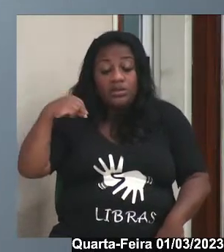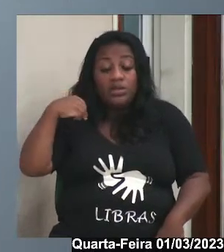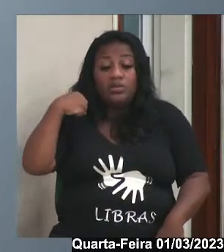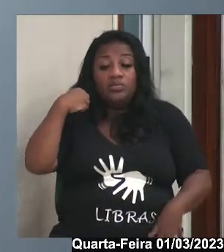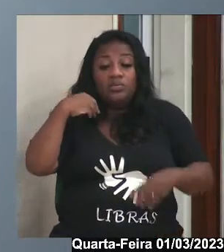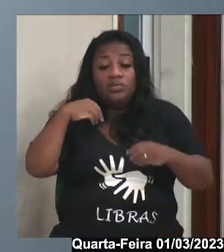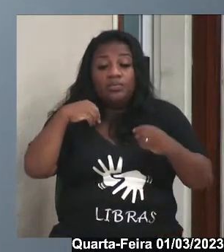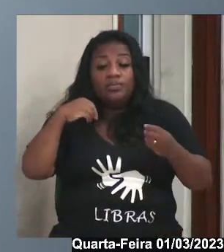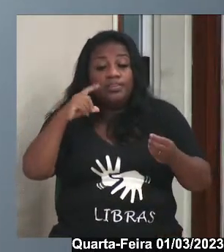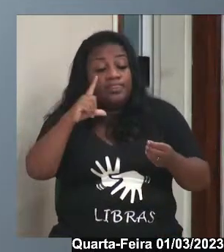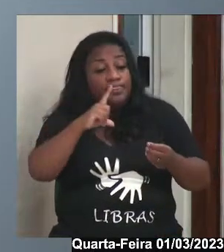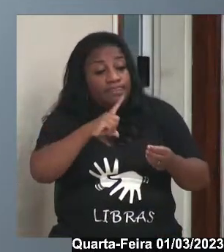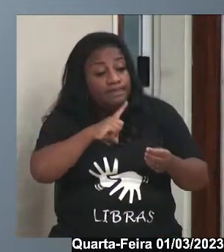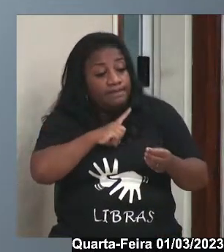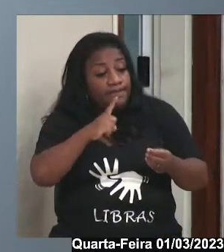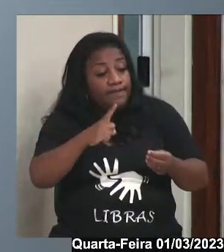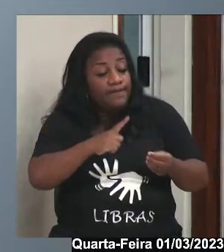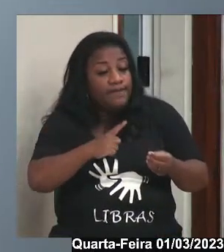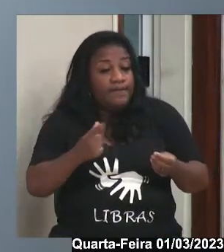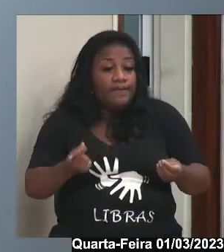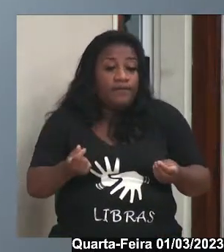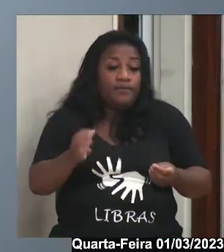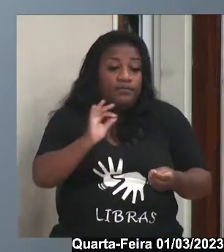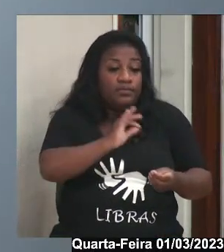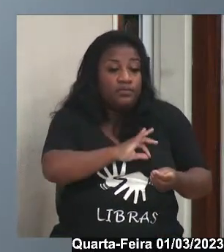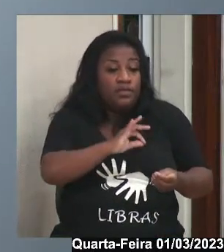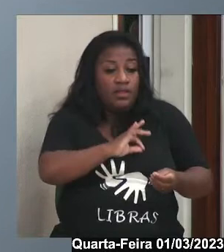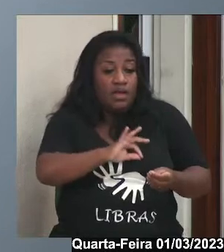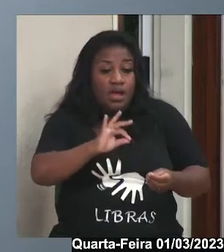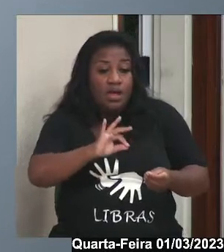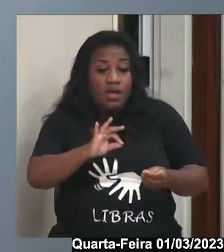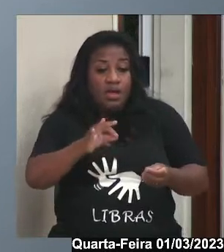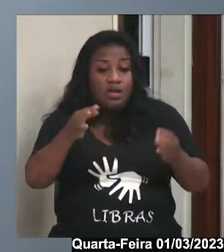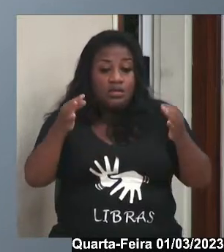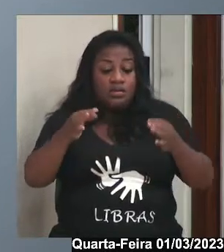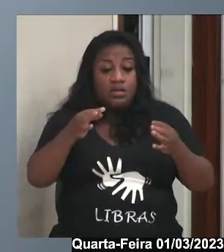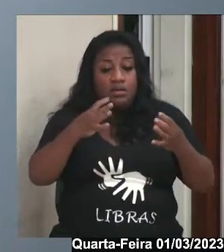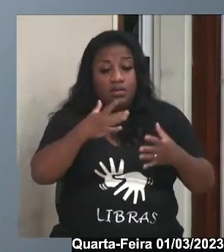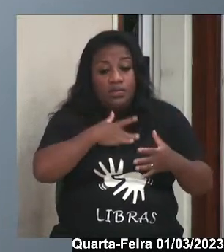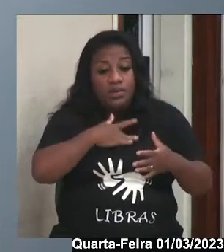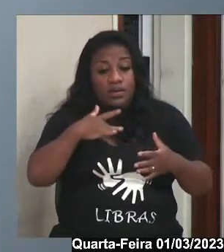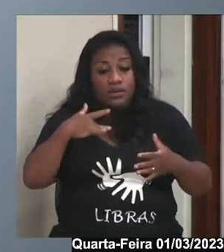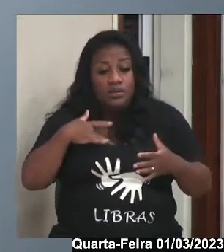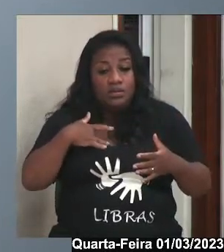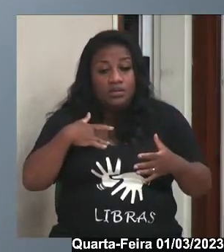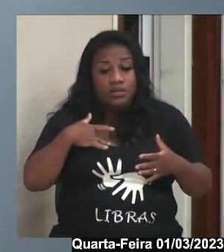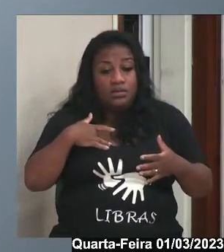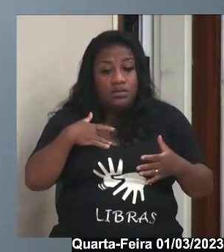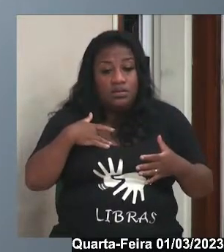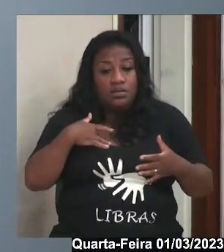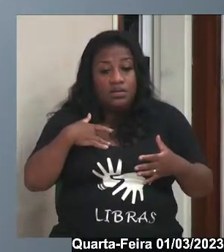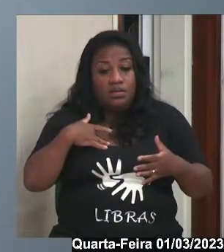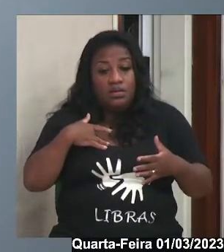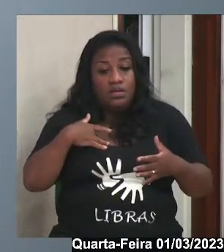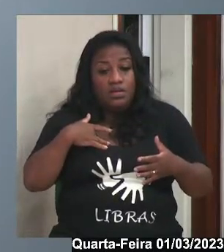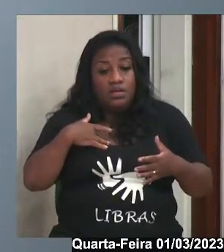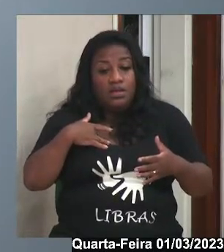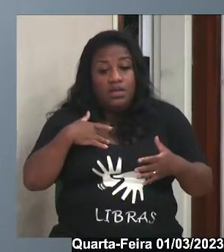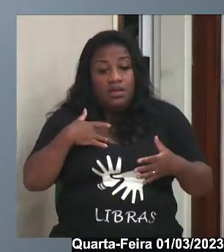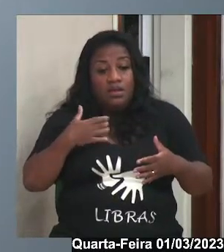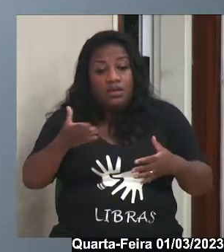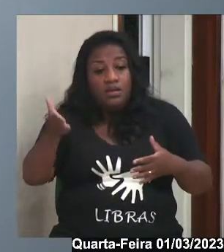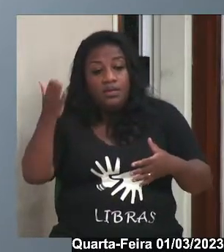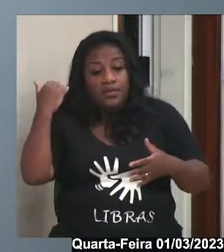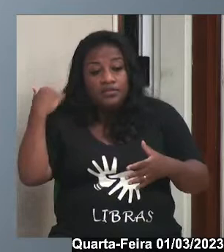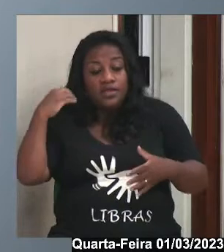o recurso que deveria repassar para a empresa para ela cuidar da nossa saúde. A média de repasse da prefeitura no passado era 9 milhões